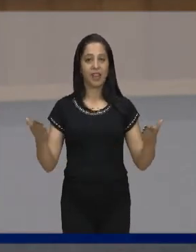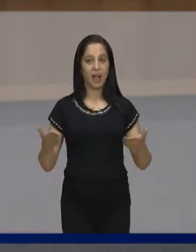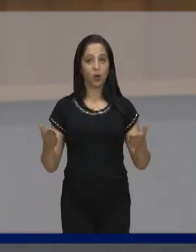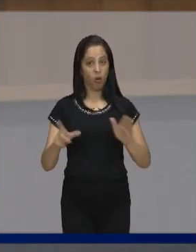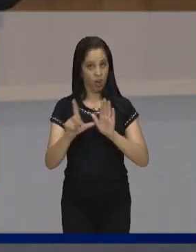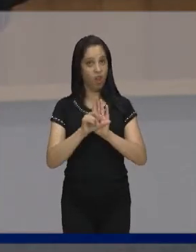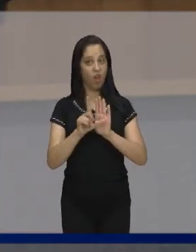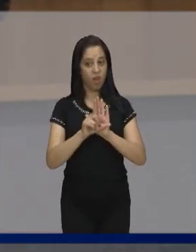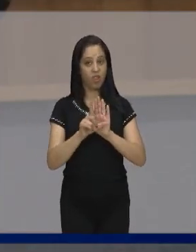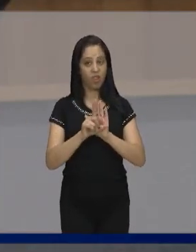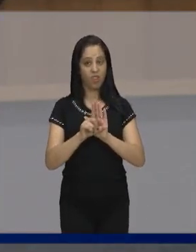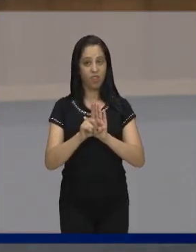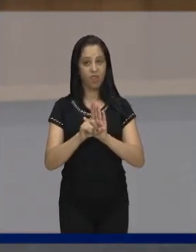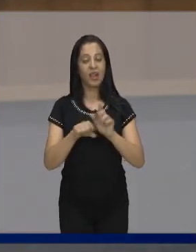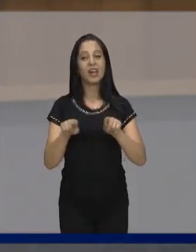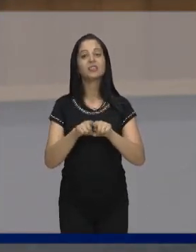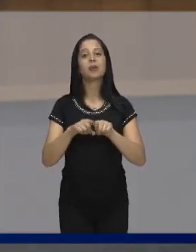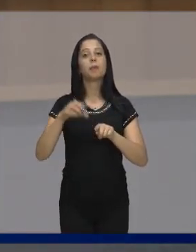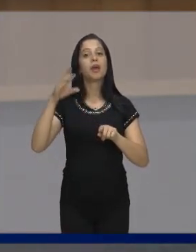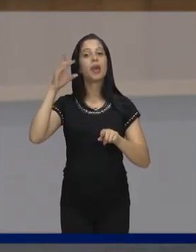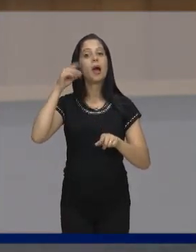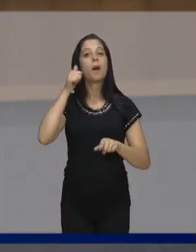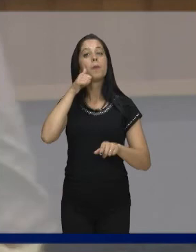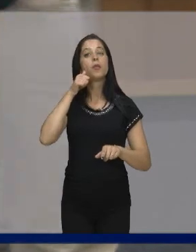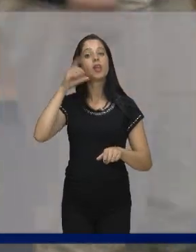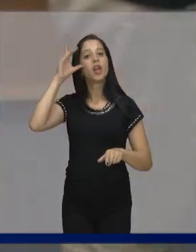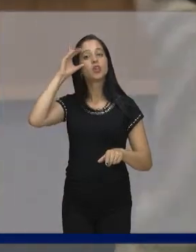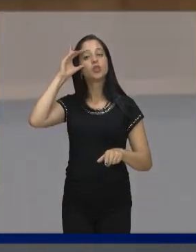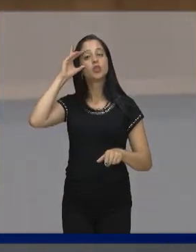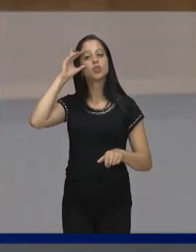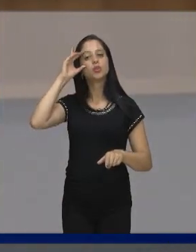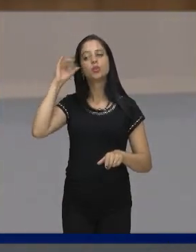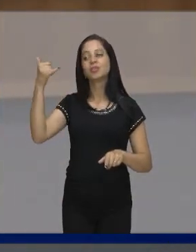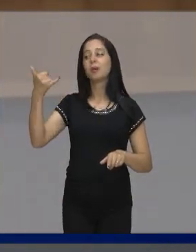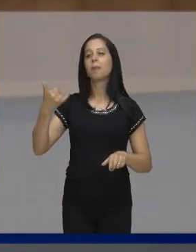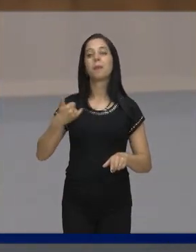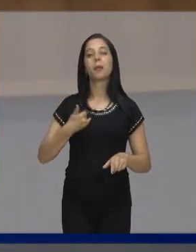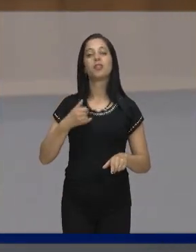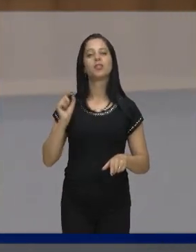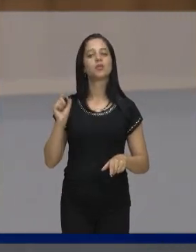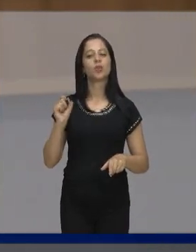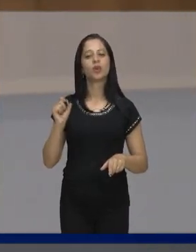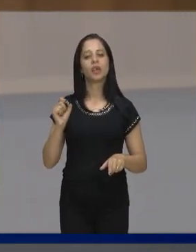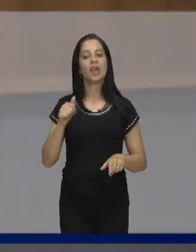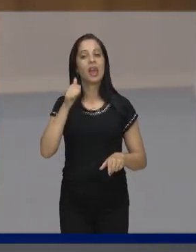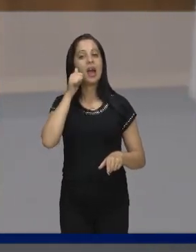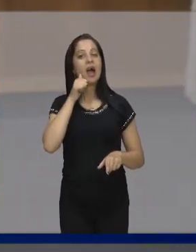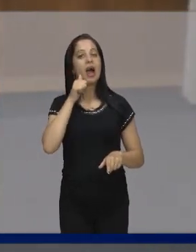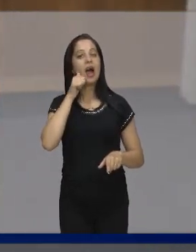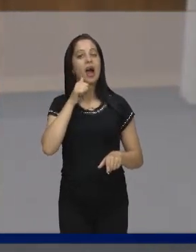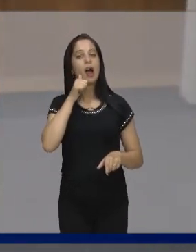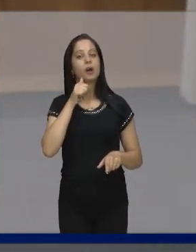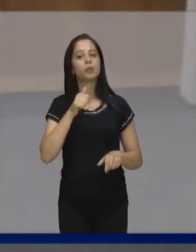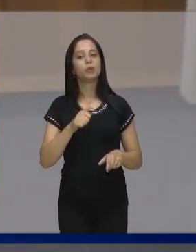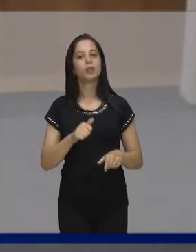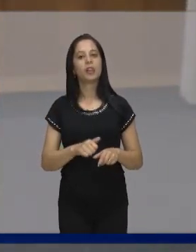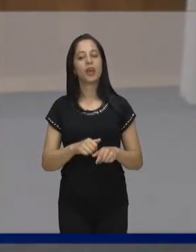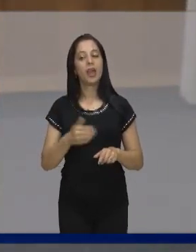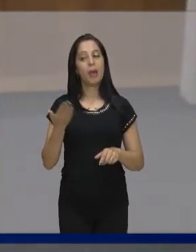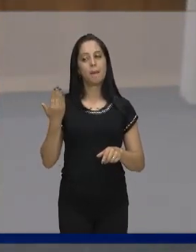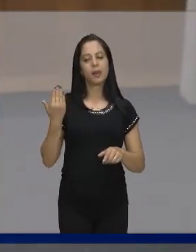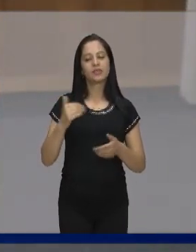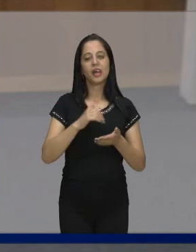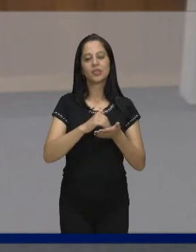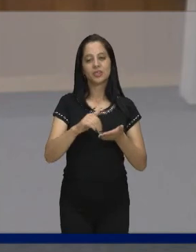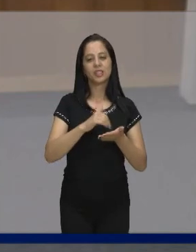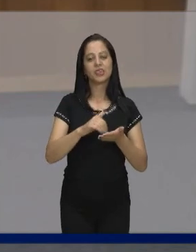lei. E a Dulce me lembrou, a esposa dele, a Márcia, foi secretária do Dr. Edinardo quando ele foi prefeito da nossa